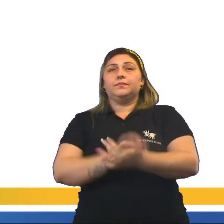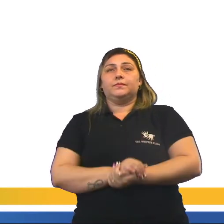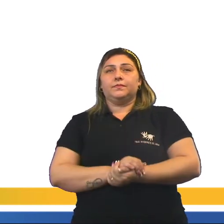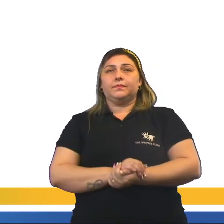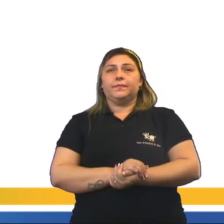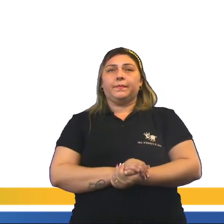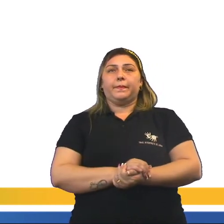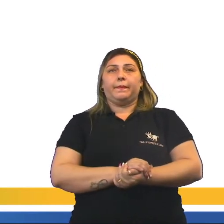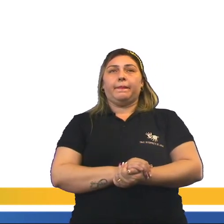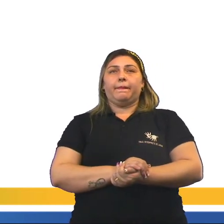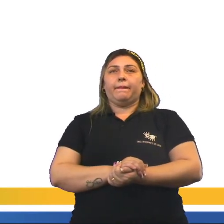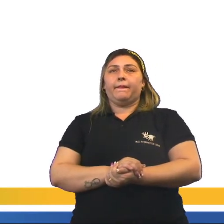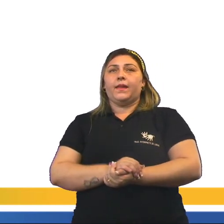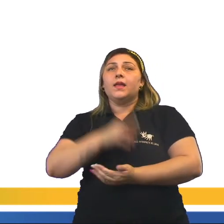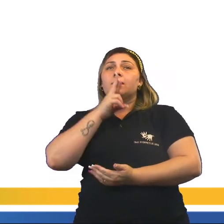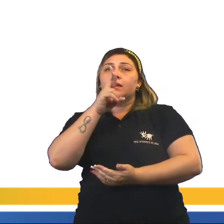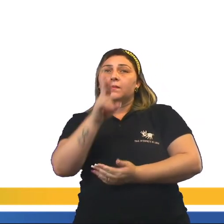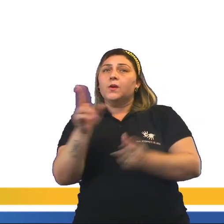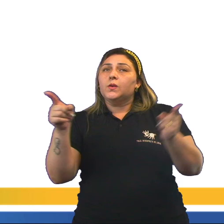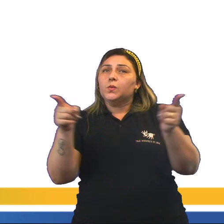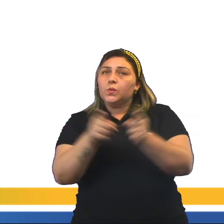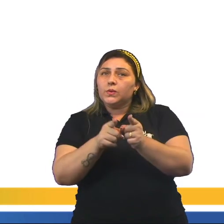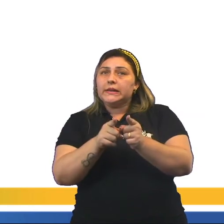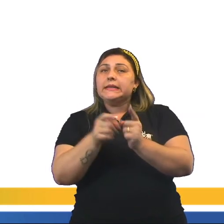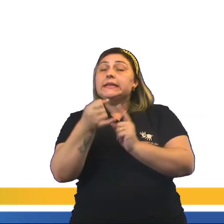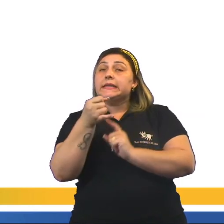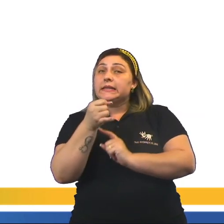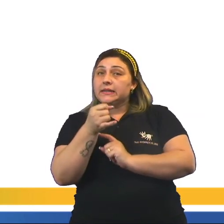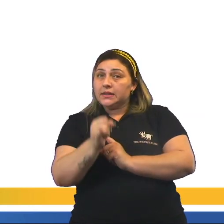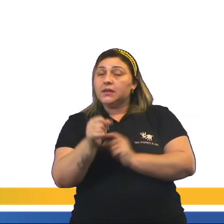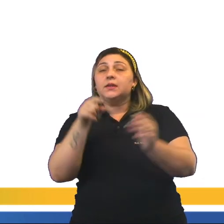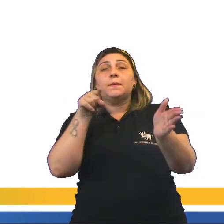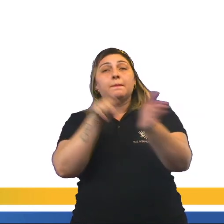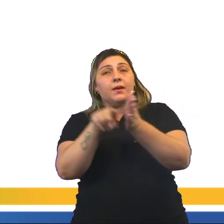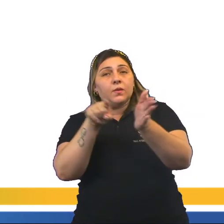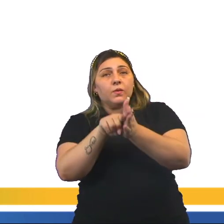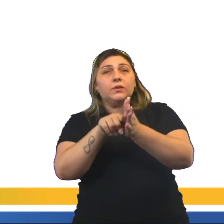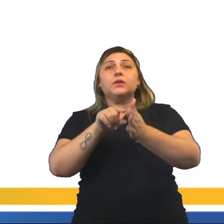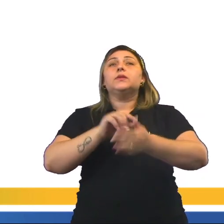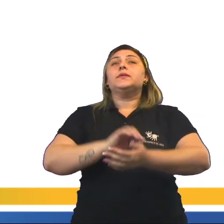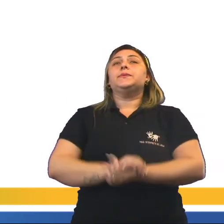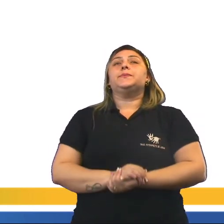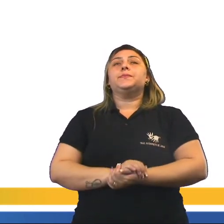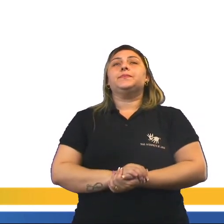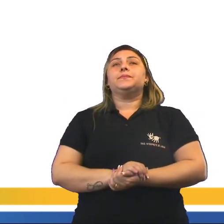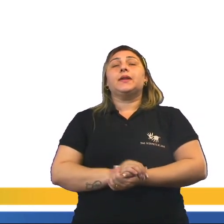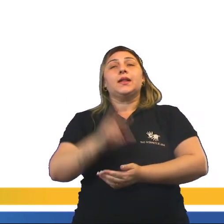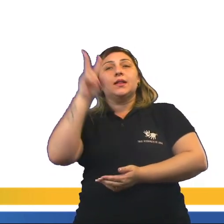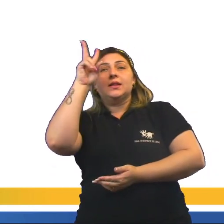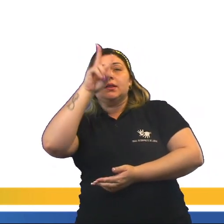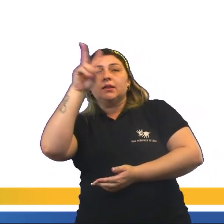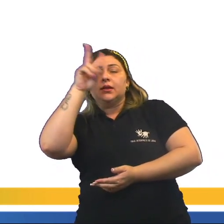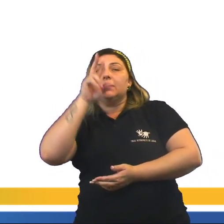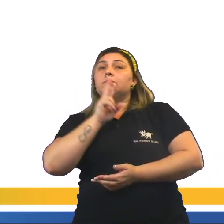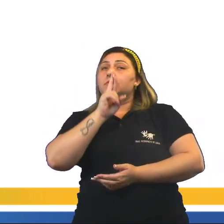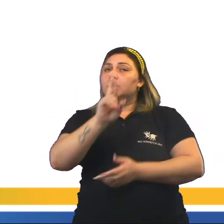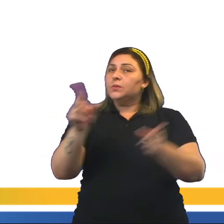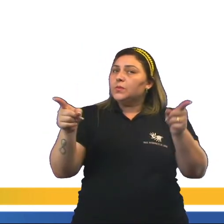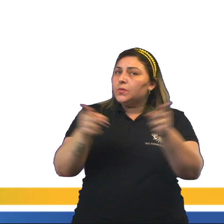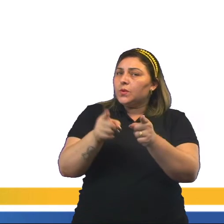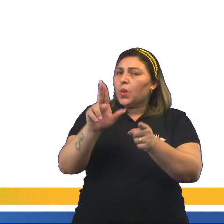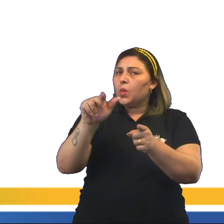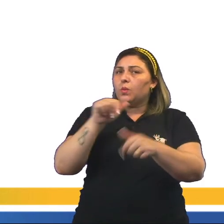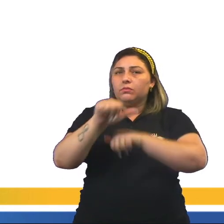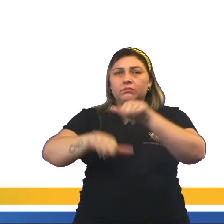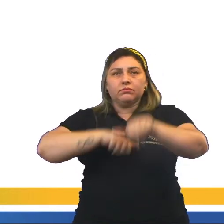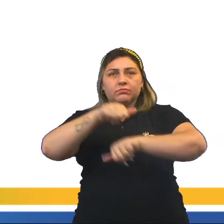short answers to the following questions. Dê respostas curtas às seguintes perguntas. Então, lembram lá da resposta curta, que ela nunca